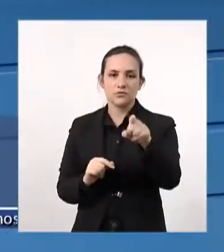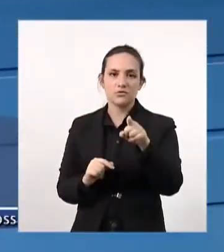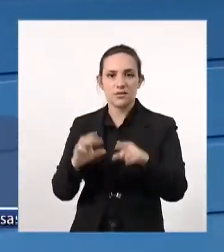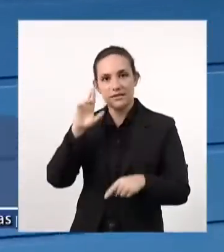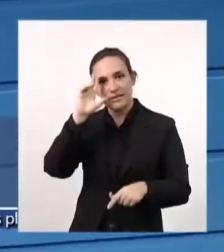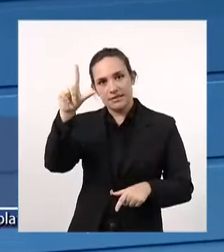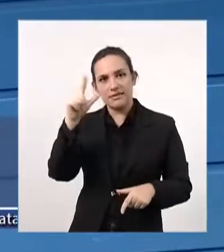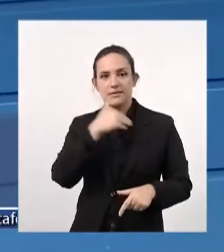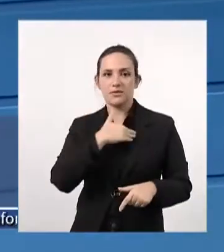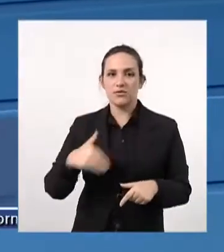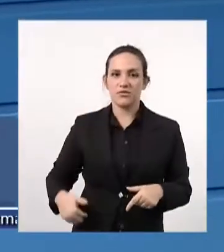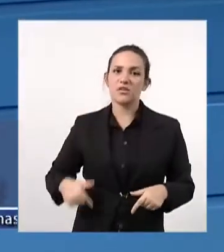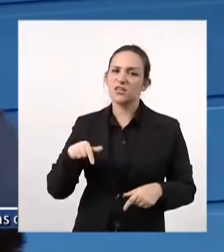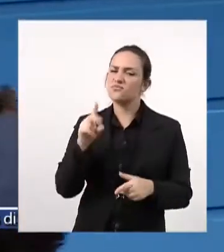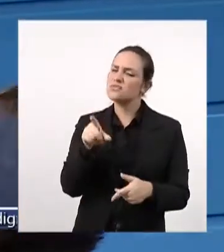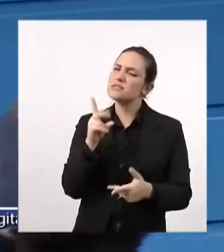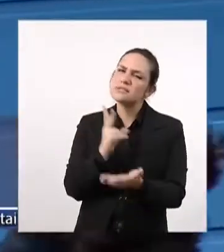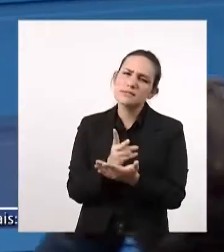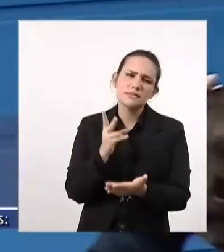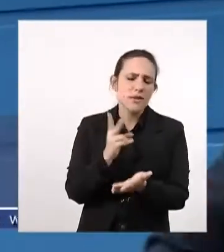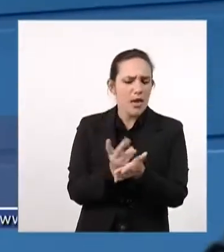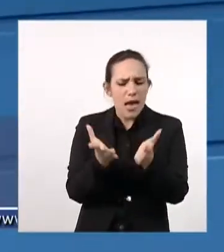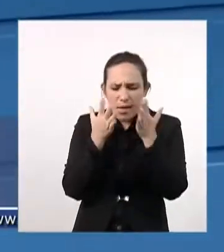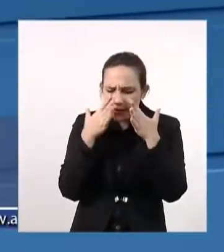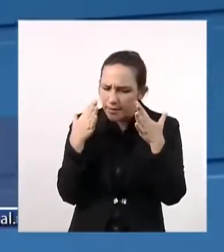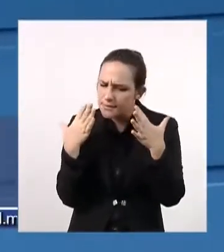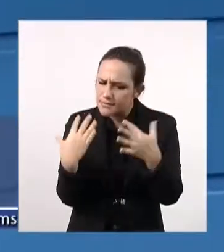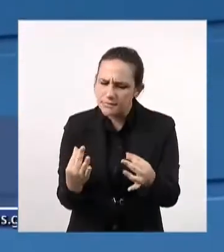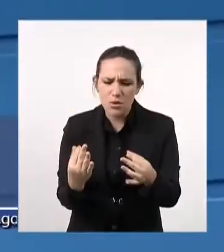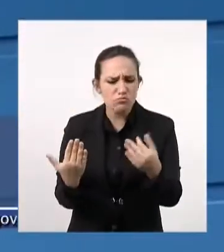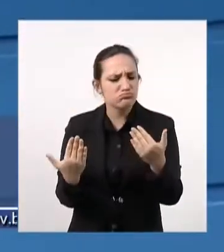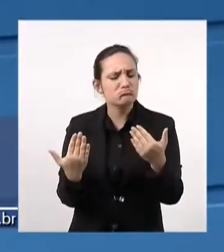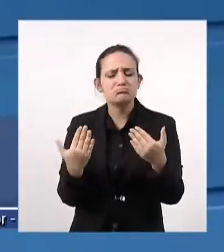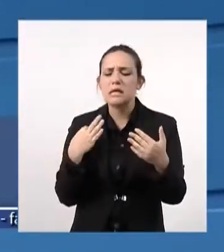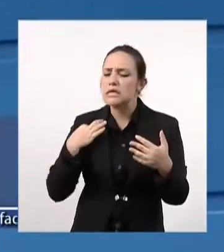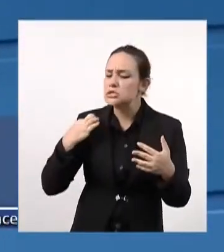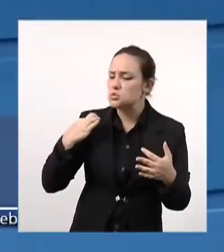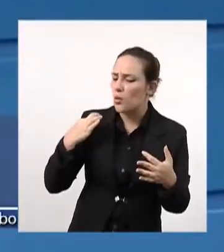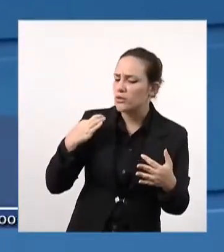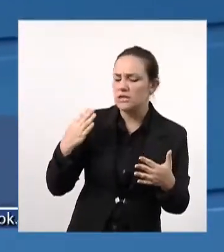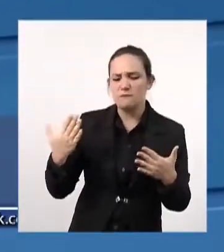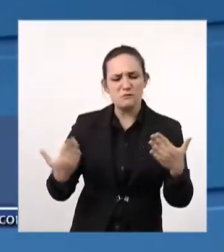foi muito atencioso, prestativo, sempre